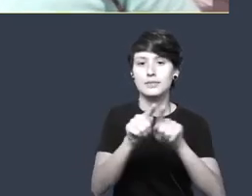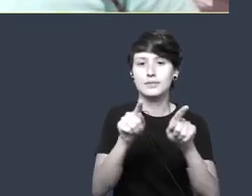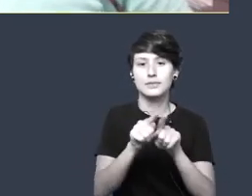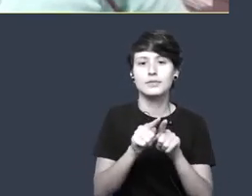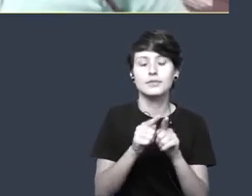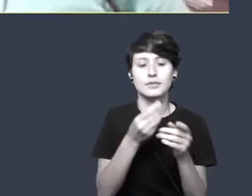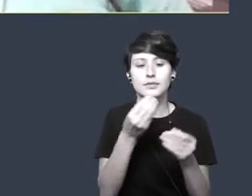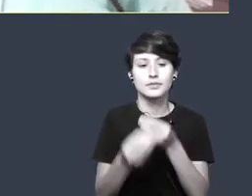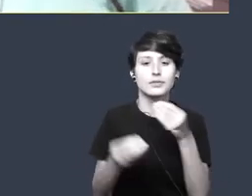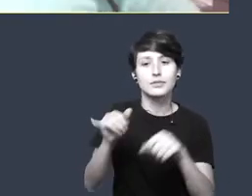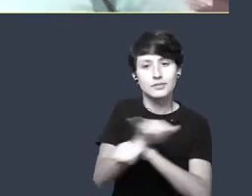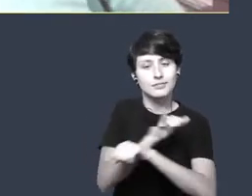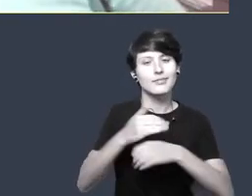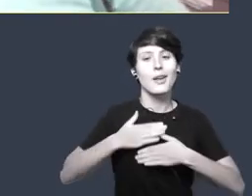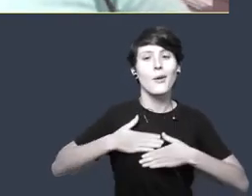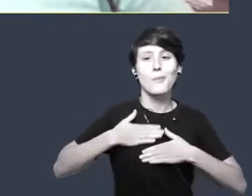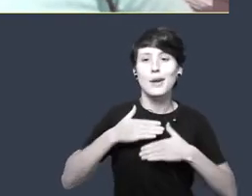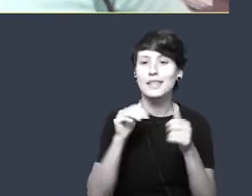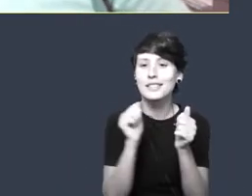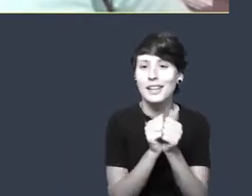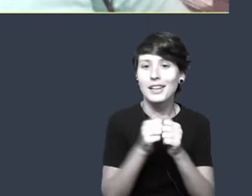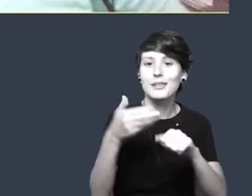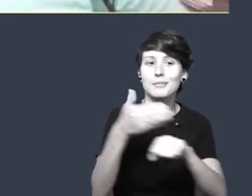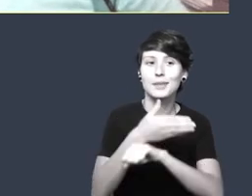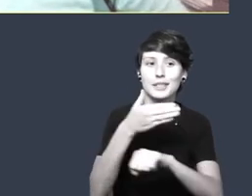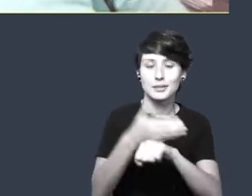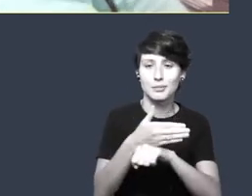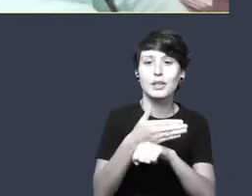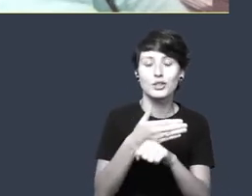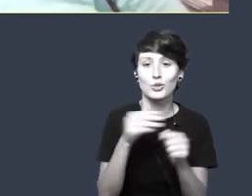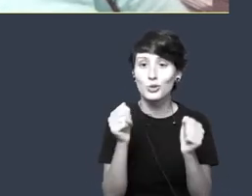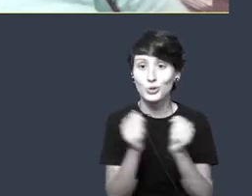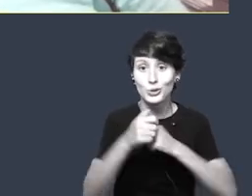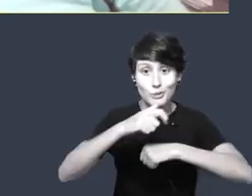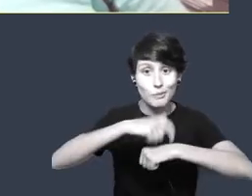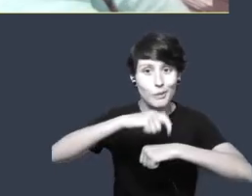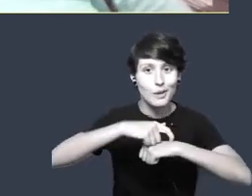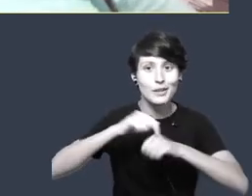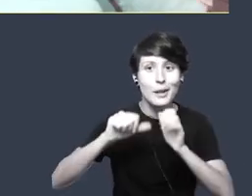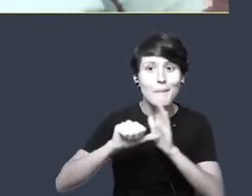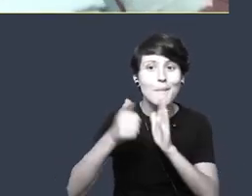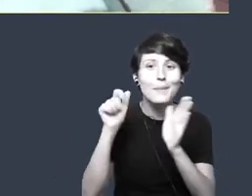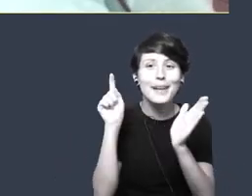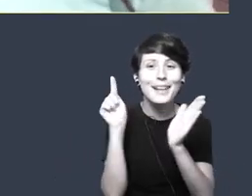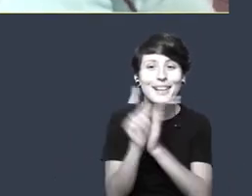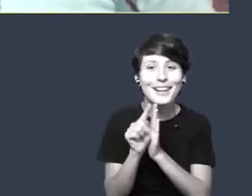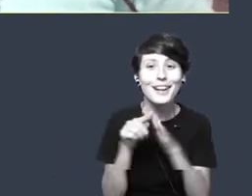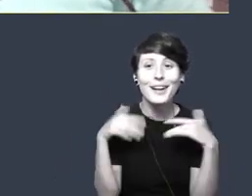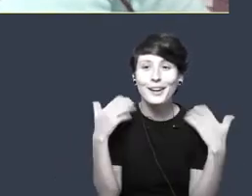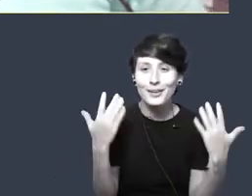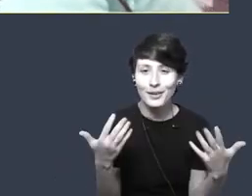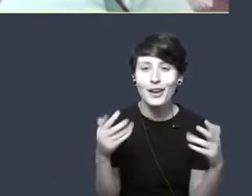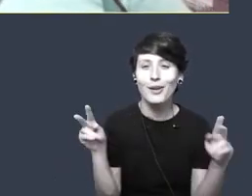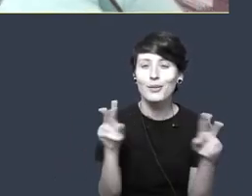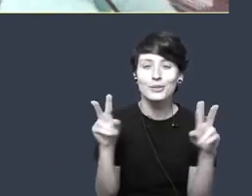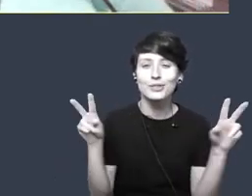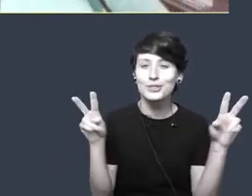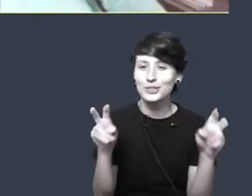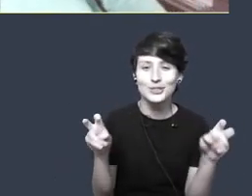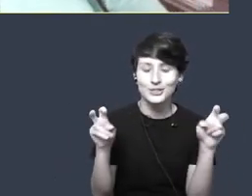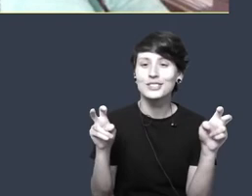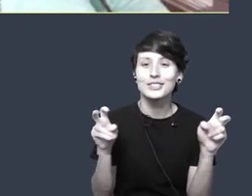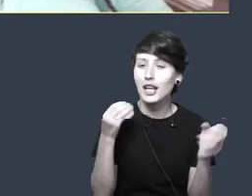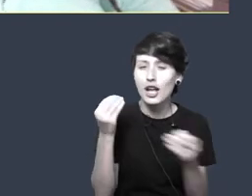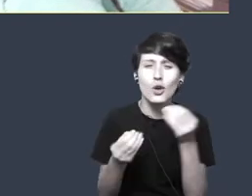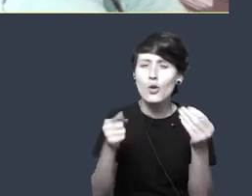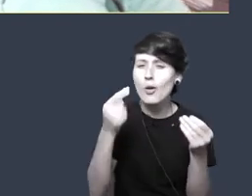para mim é um prazer super ter aqui participando com a Gabi nesse momento. E a minha primeira pergunta é sobre como que